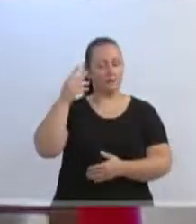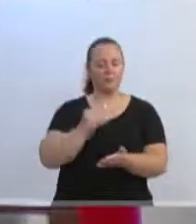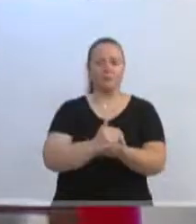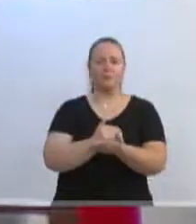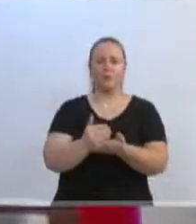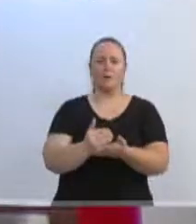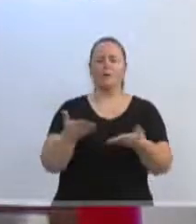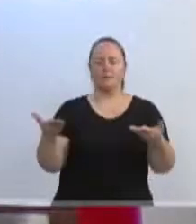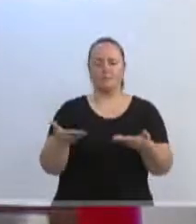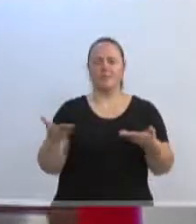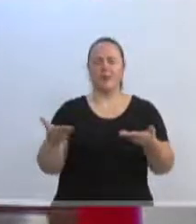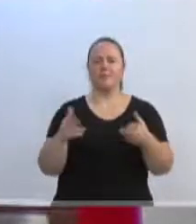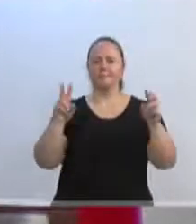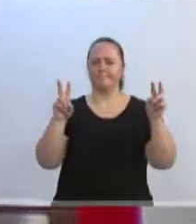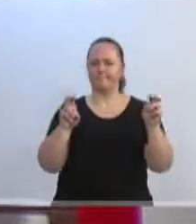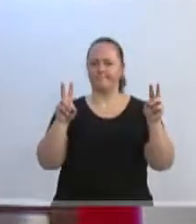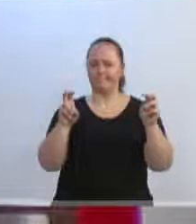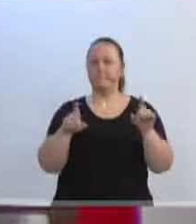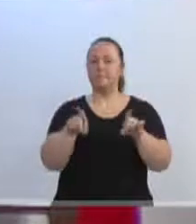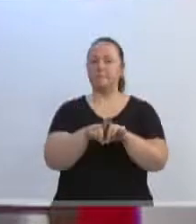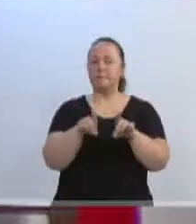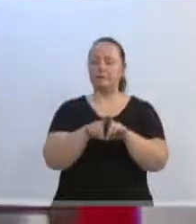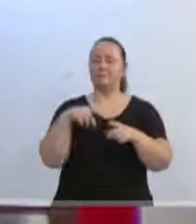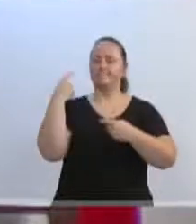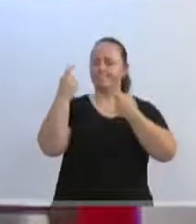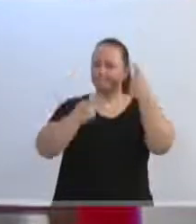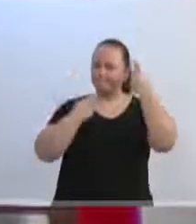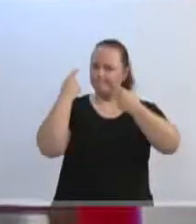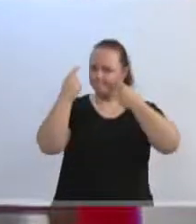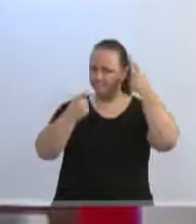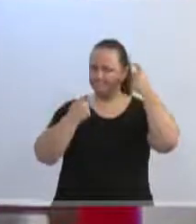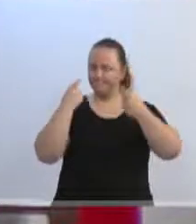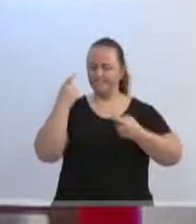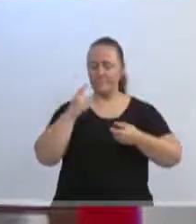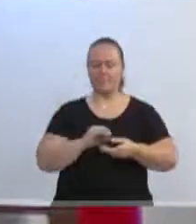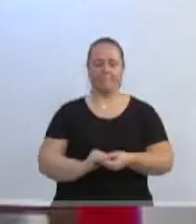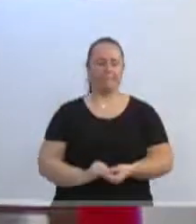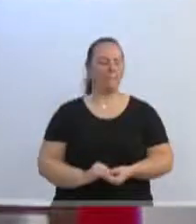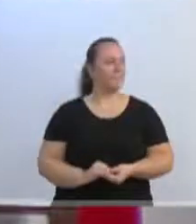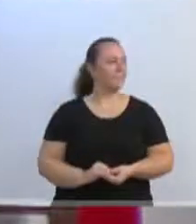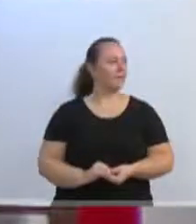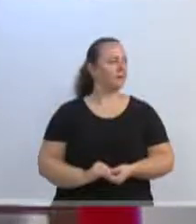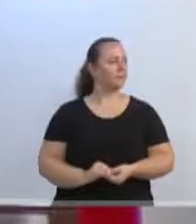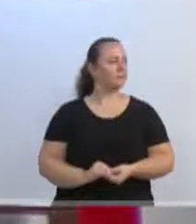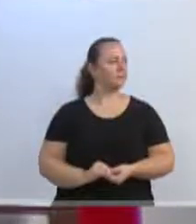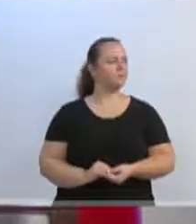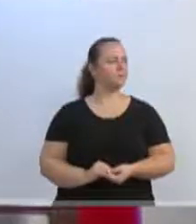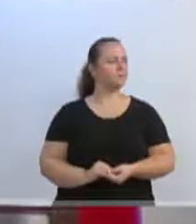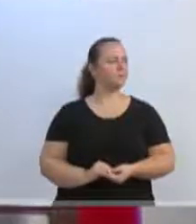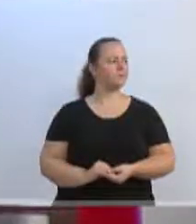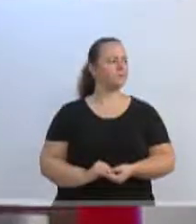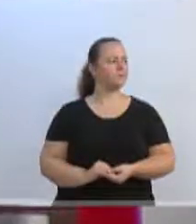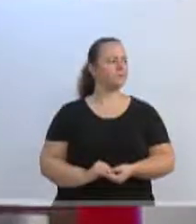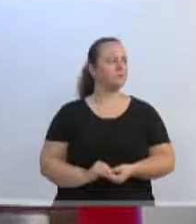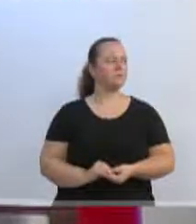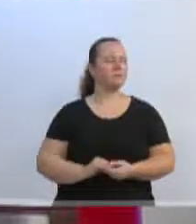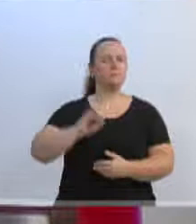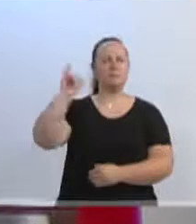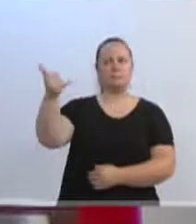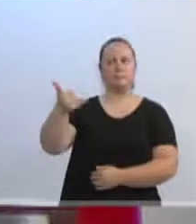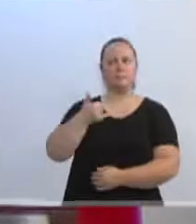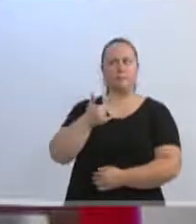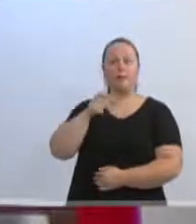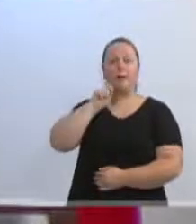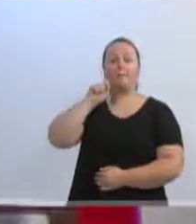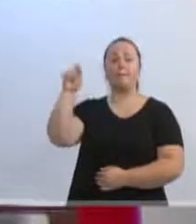hoje com um tema também um pouco preocupante aqui na nossa cidade. Eu recebi recentemente, na verdade, não foi tão recentemente, foi em